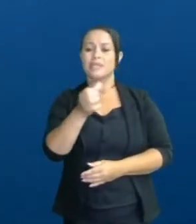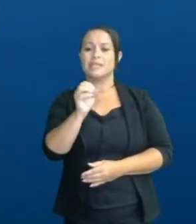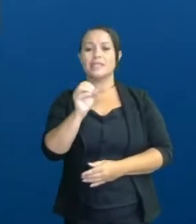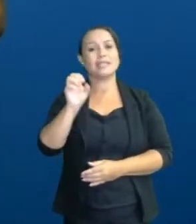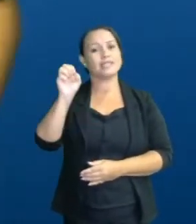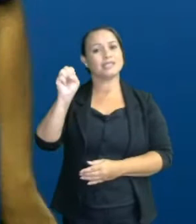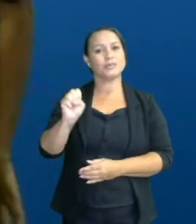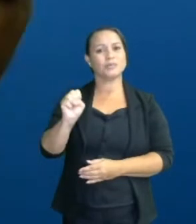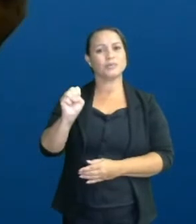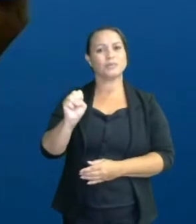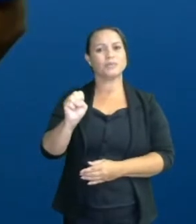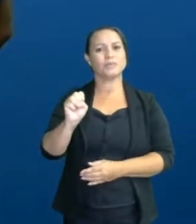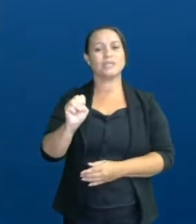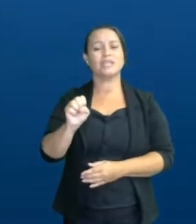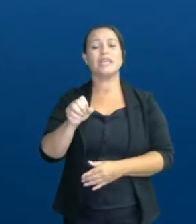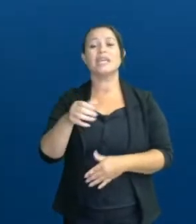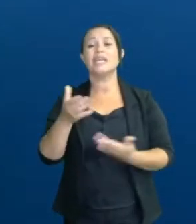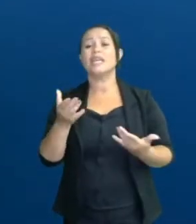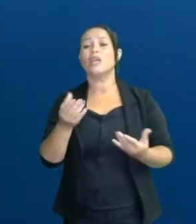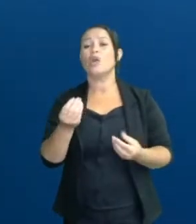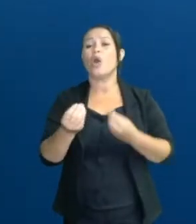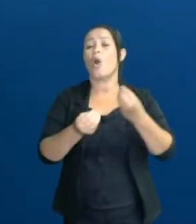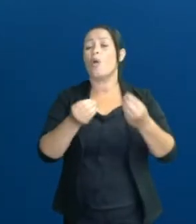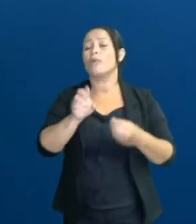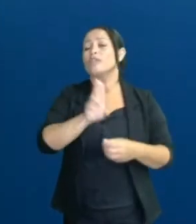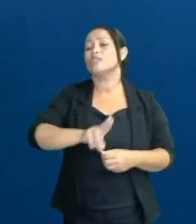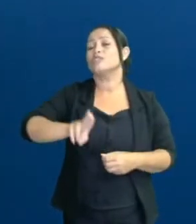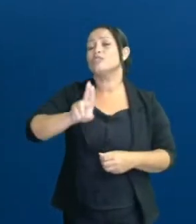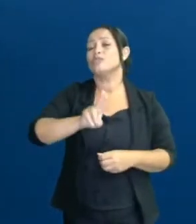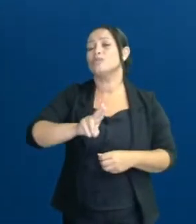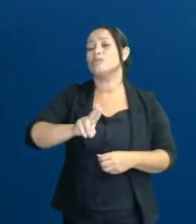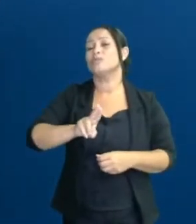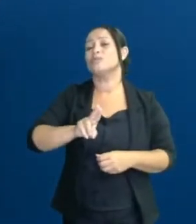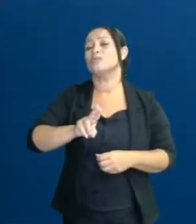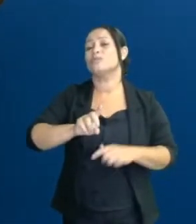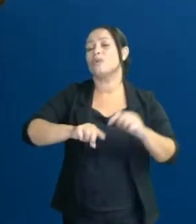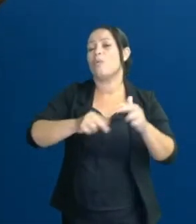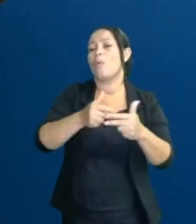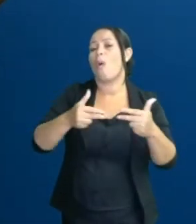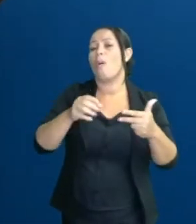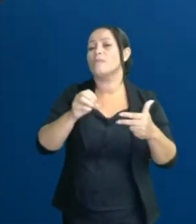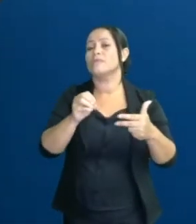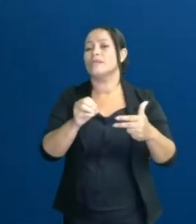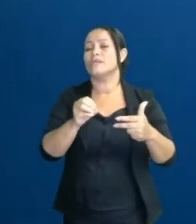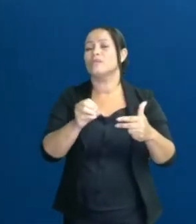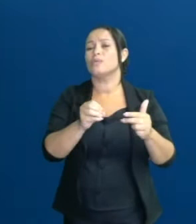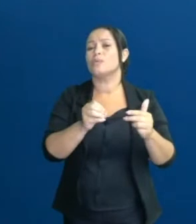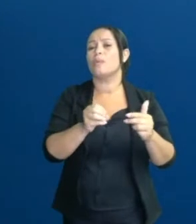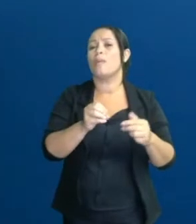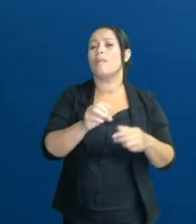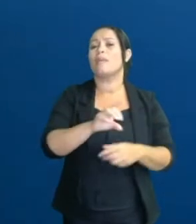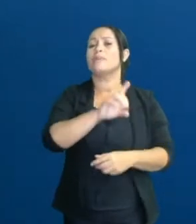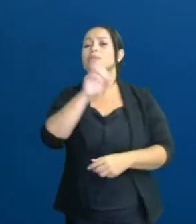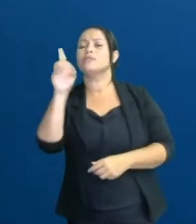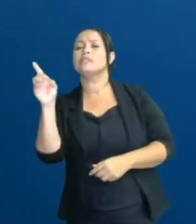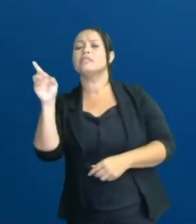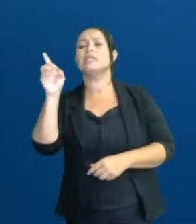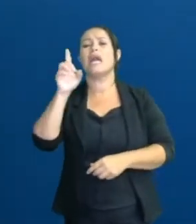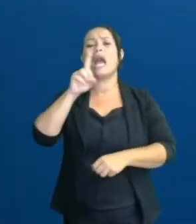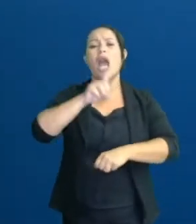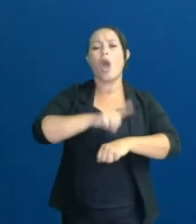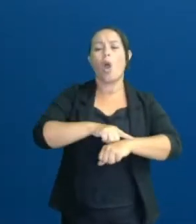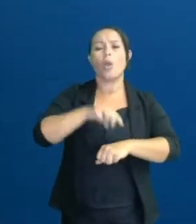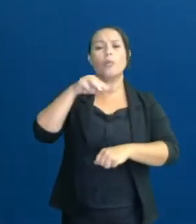60 segundos. E o instrumento que a gente utiliza para medir o dia, a hora, o minuto e